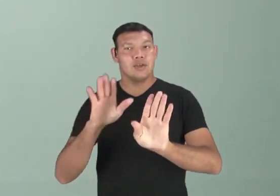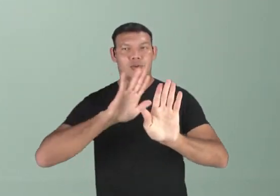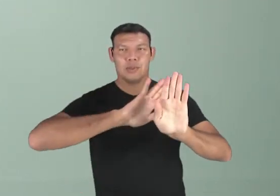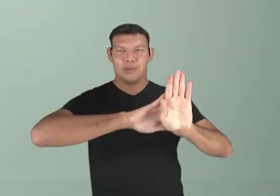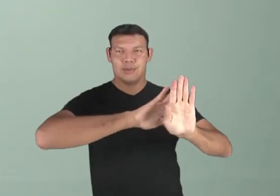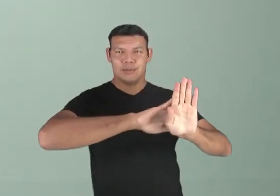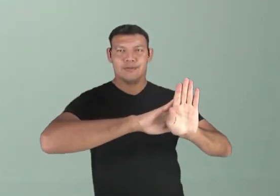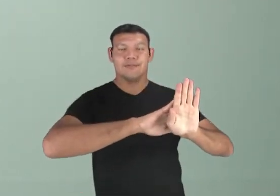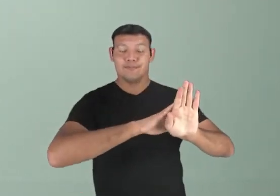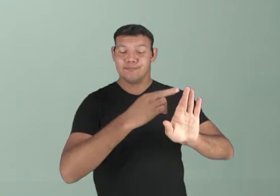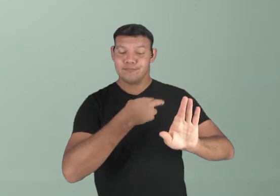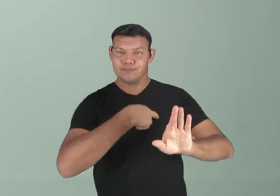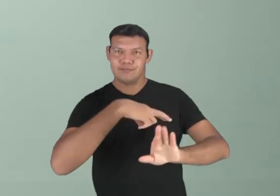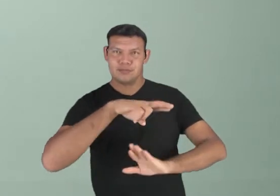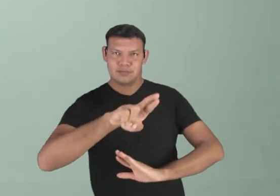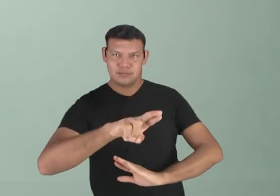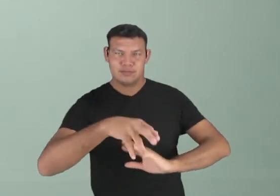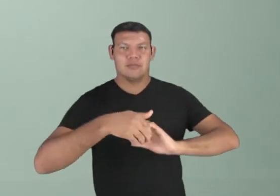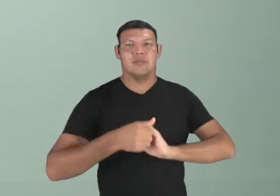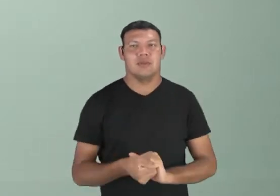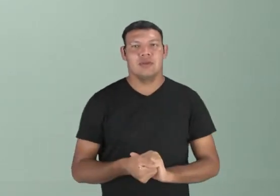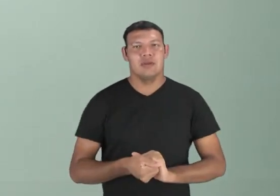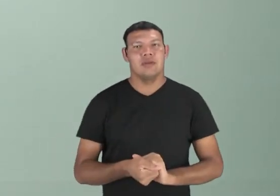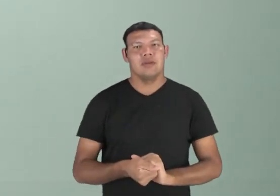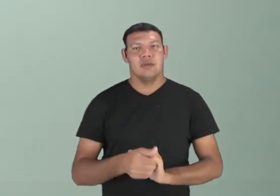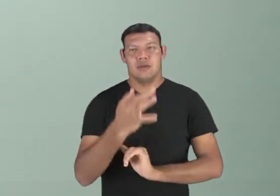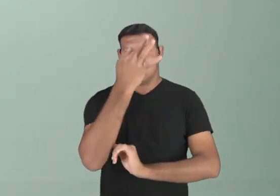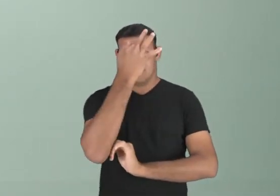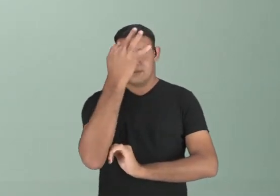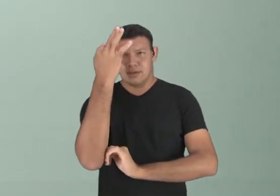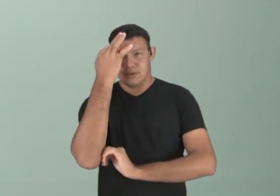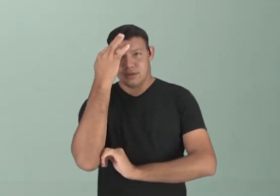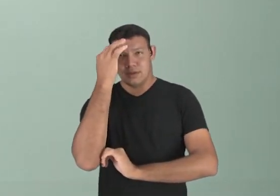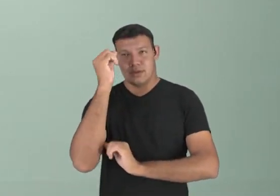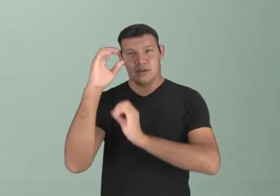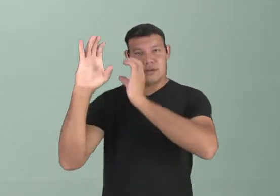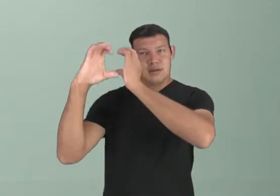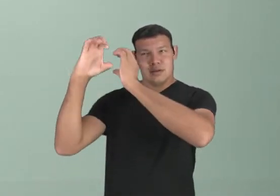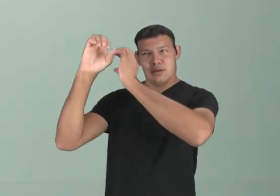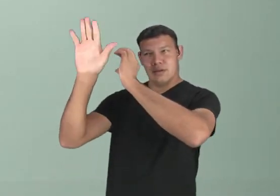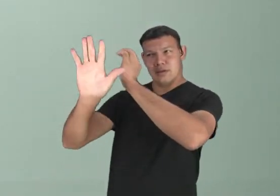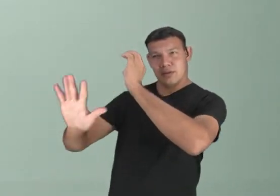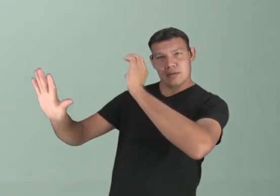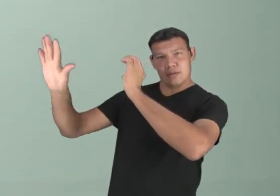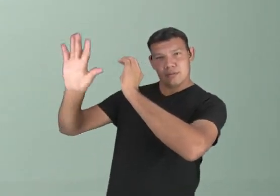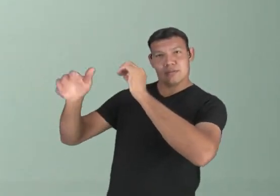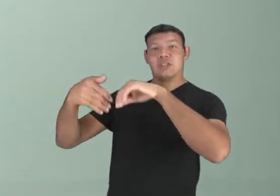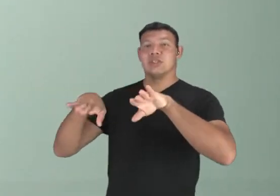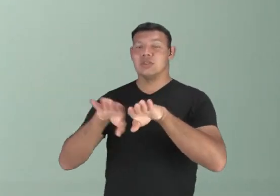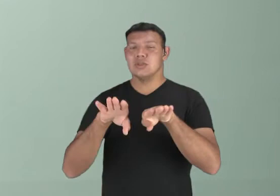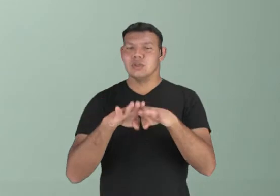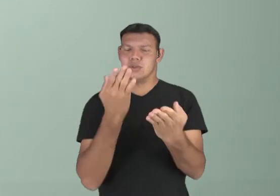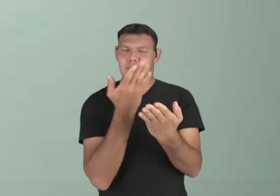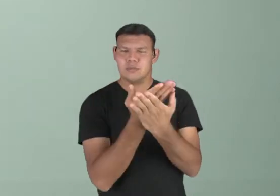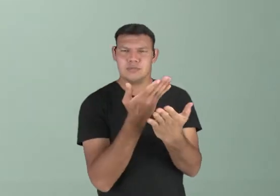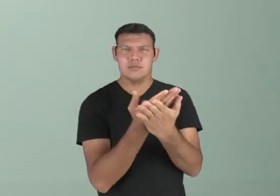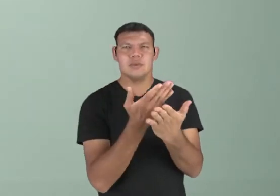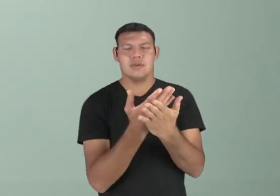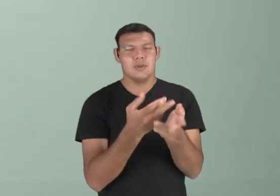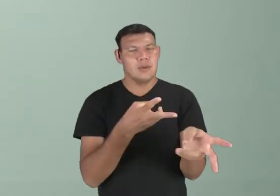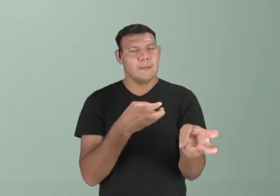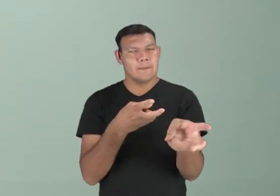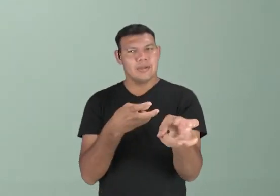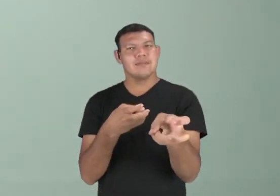questões religiosas, questões filosóficas, astronômicas e outras formas dos estudiosos verem